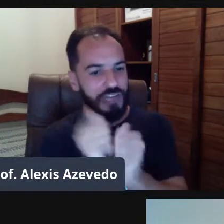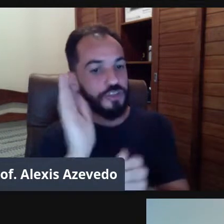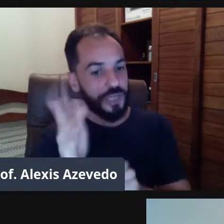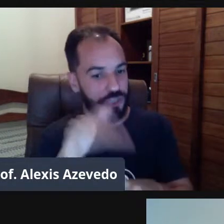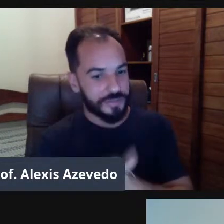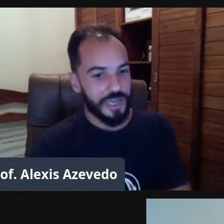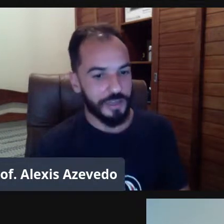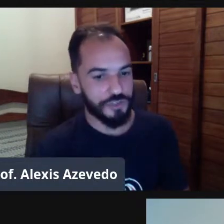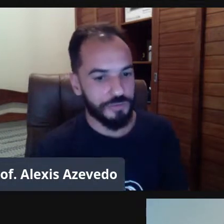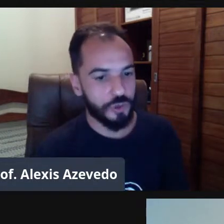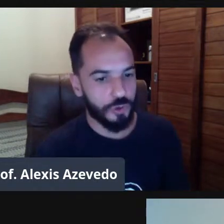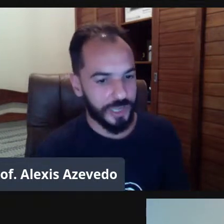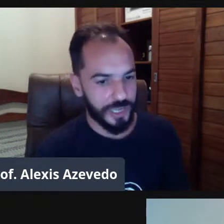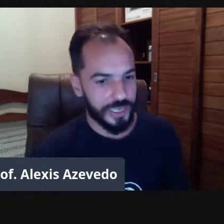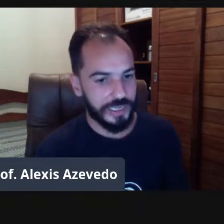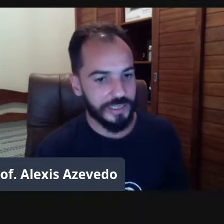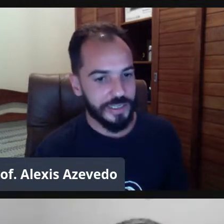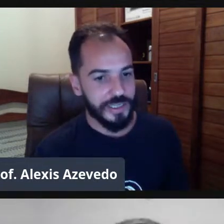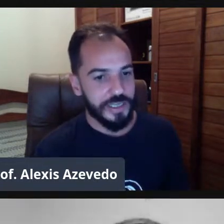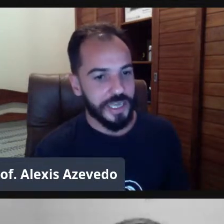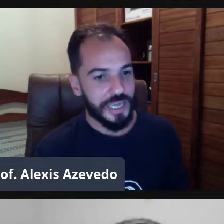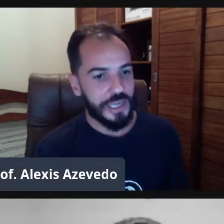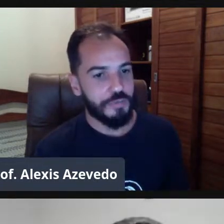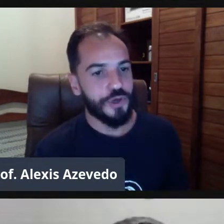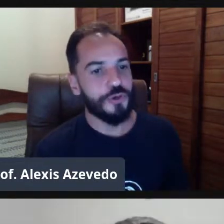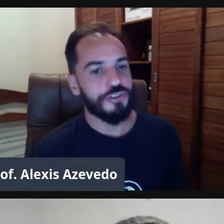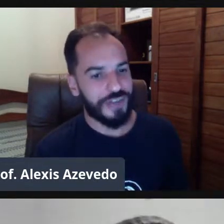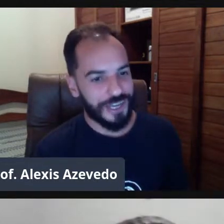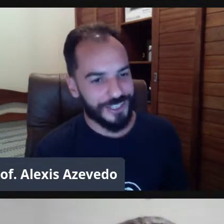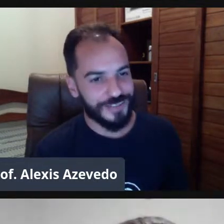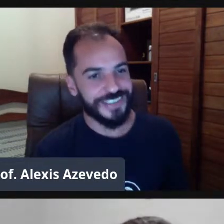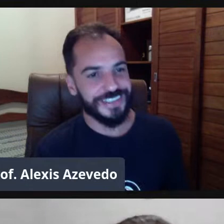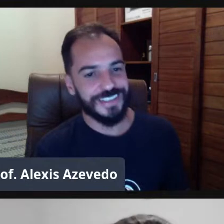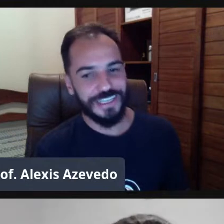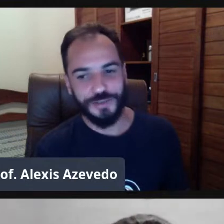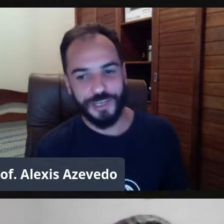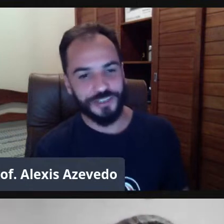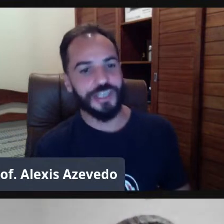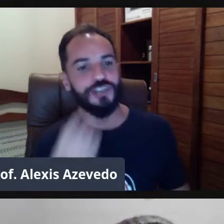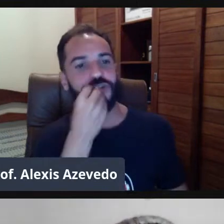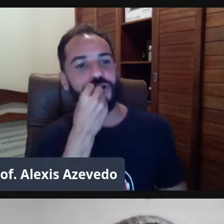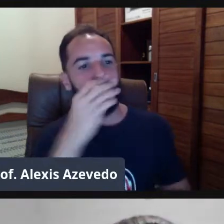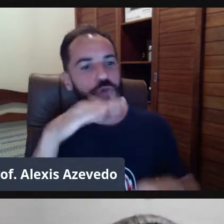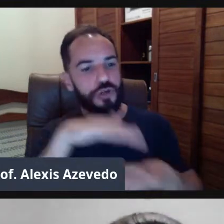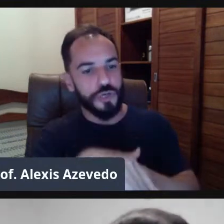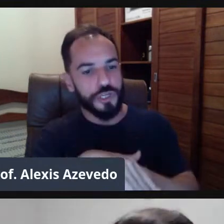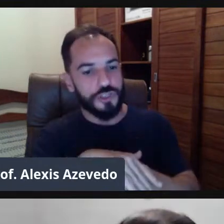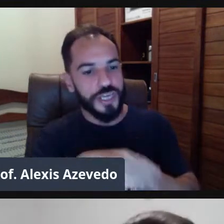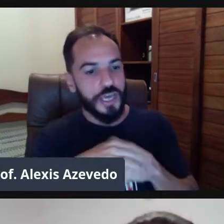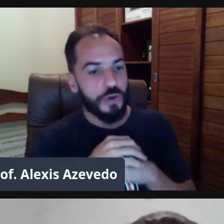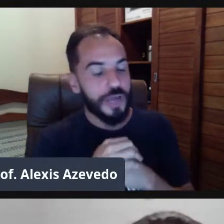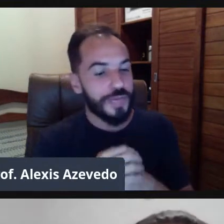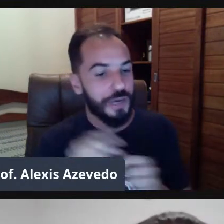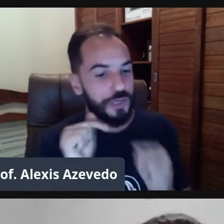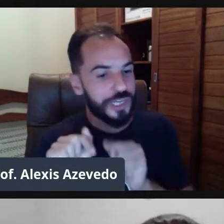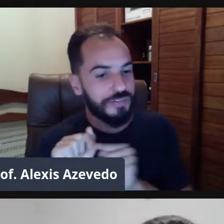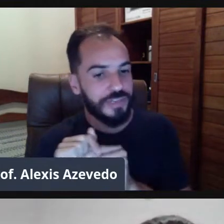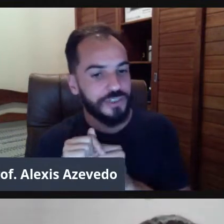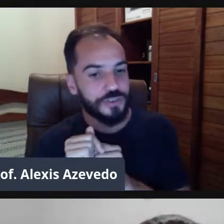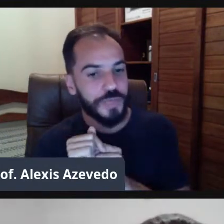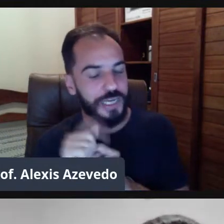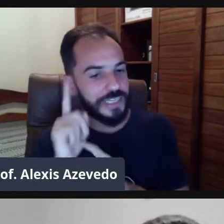A Fátima já está, já vou colocar ela. Boa noite, Fátima. Tá boa noite. Aí, boa noite. O Gabriel